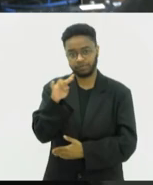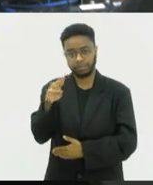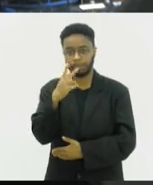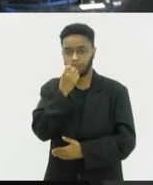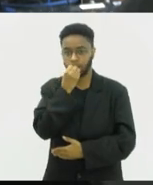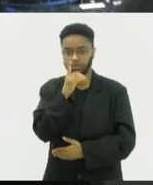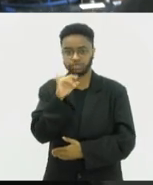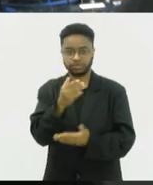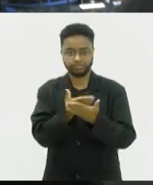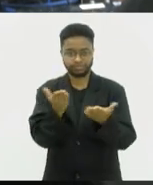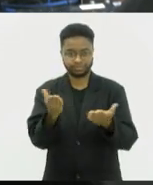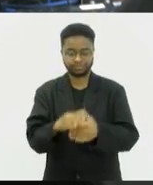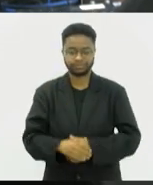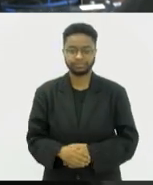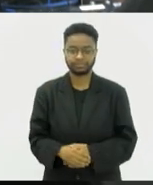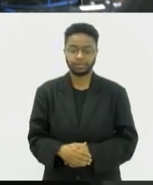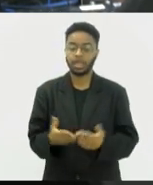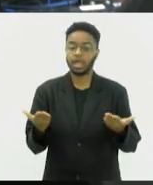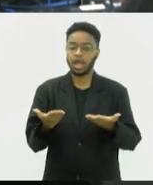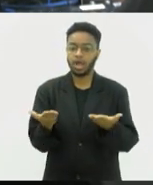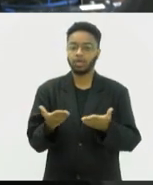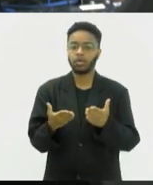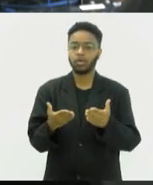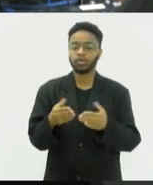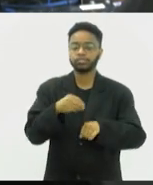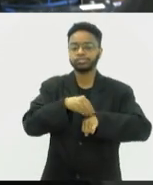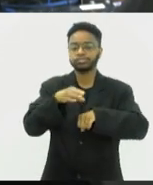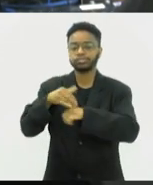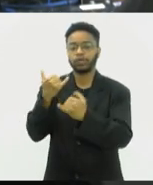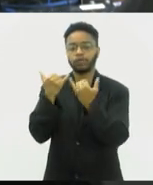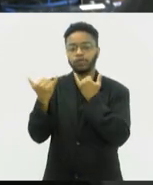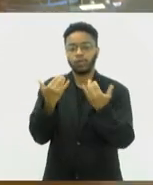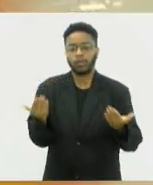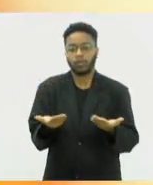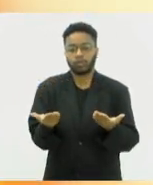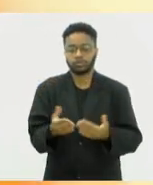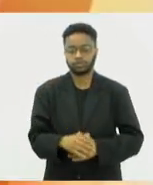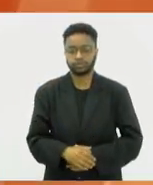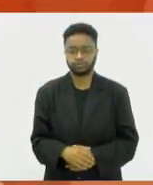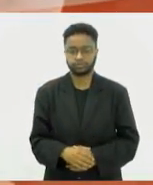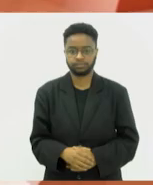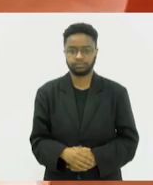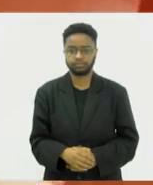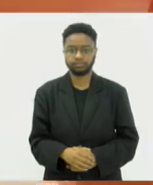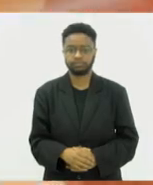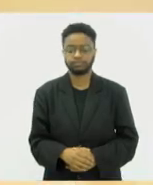você. Vamos agora ao nosso giro de notícias de hoje.